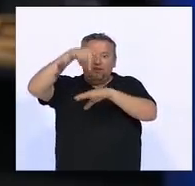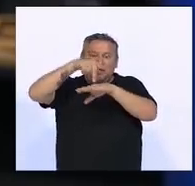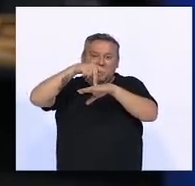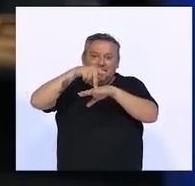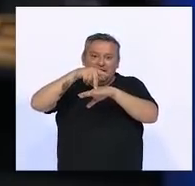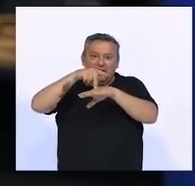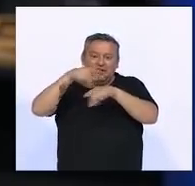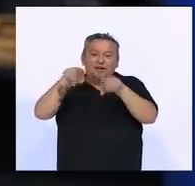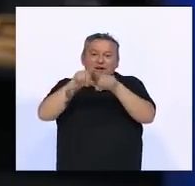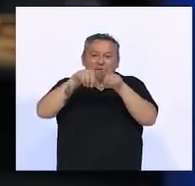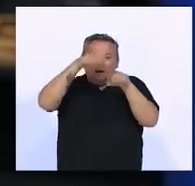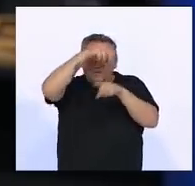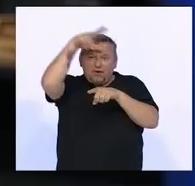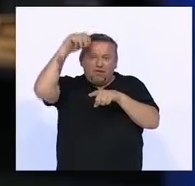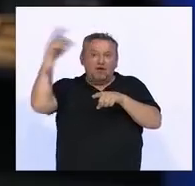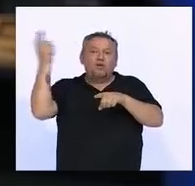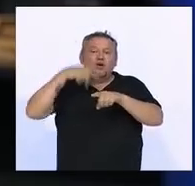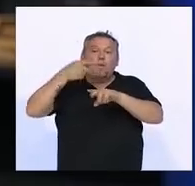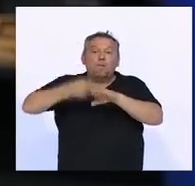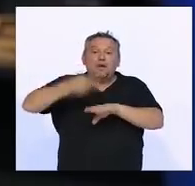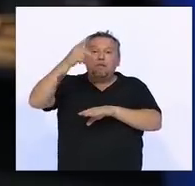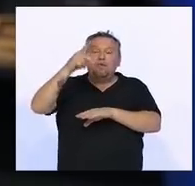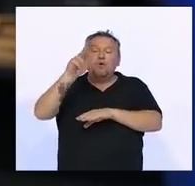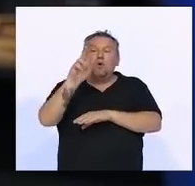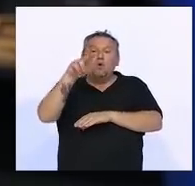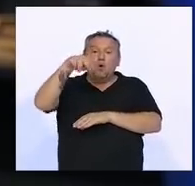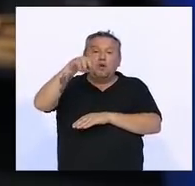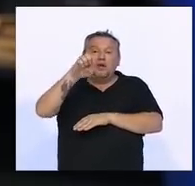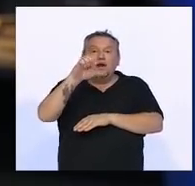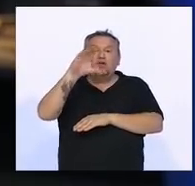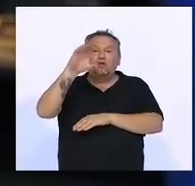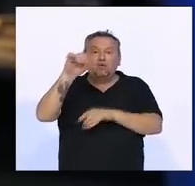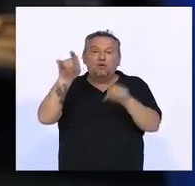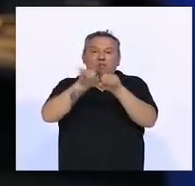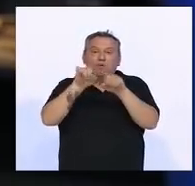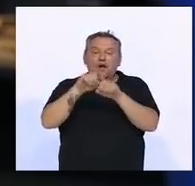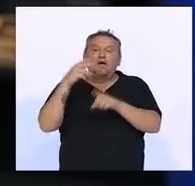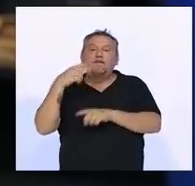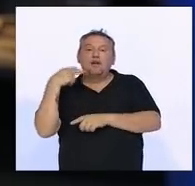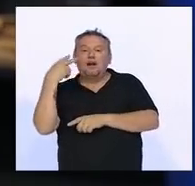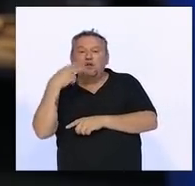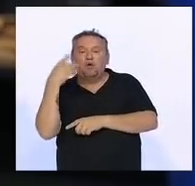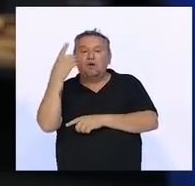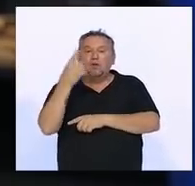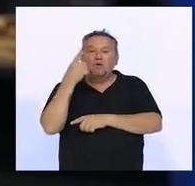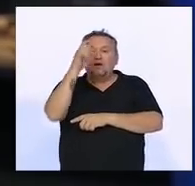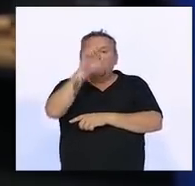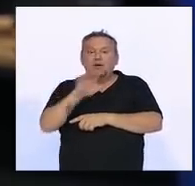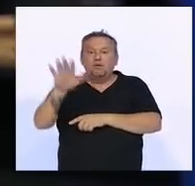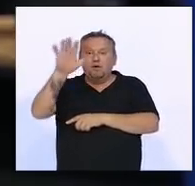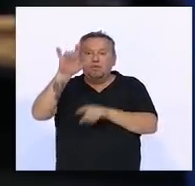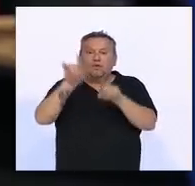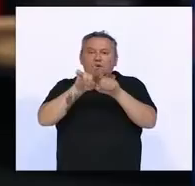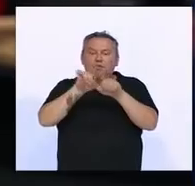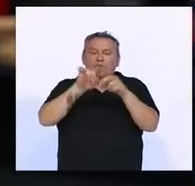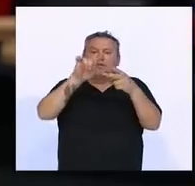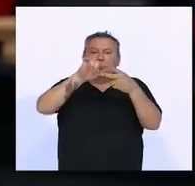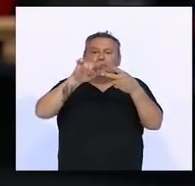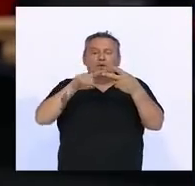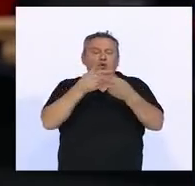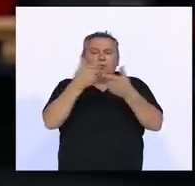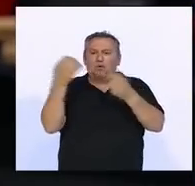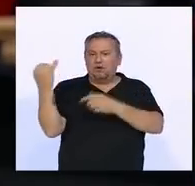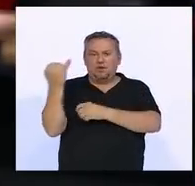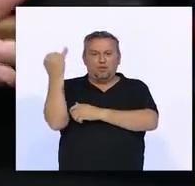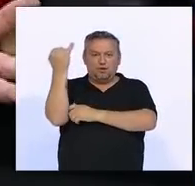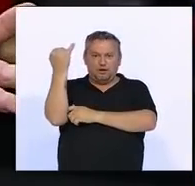e prefeito premiado pela Unesco, convivendo com vereadores, convivendo com deputados estaduais, e foi ministro de duas pastas importantes,